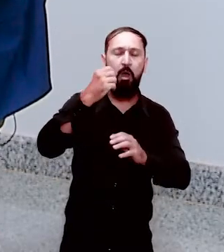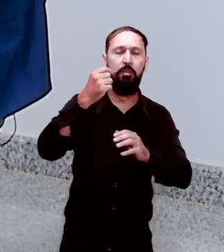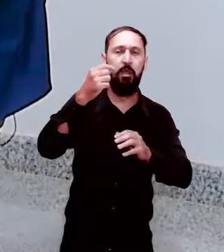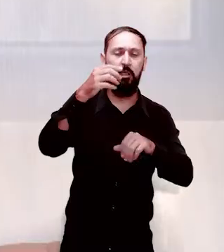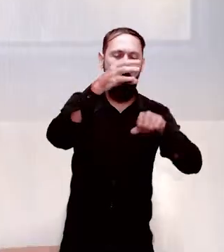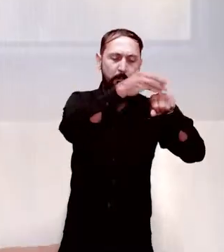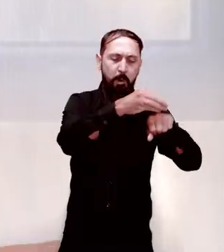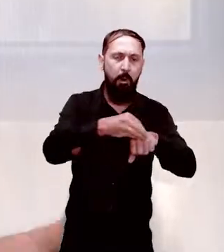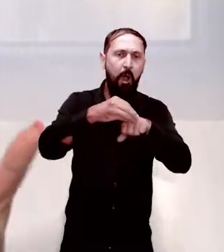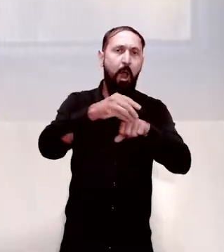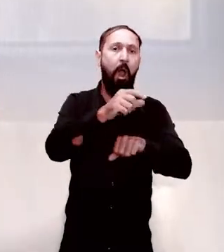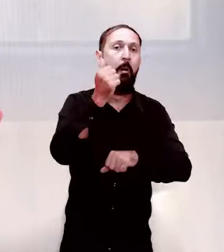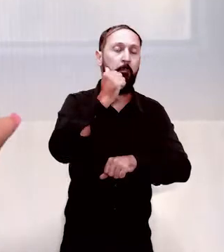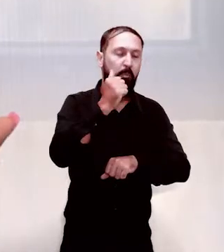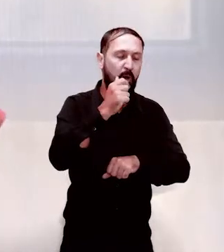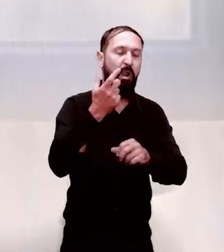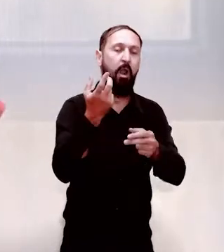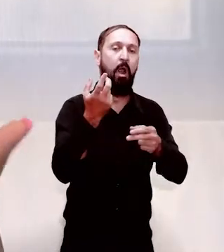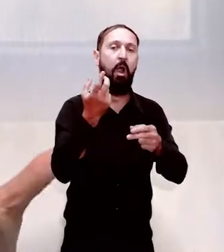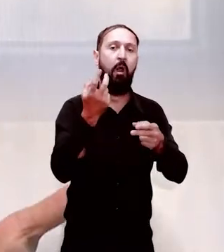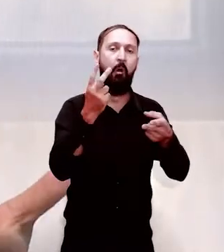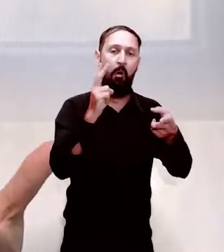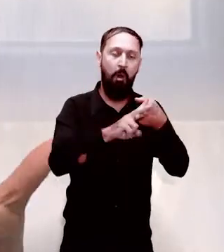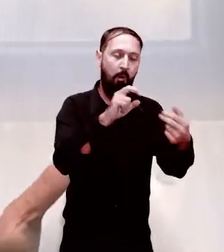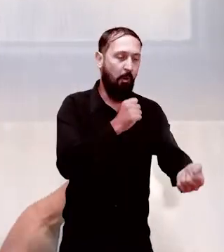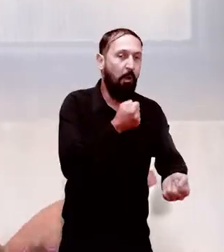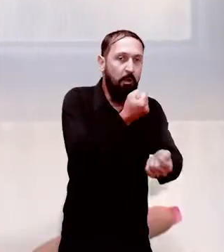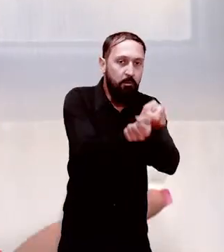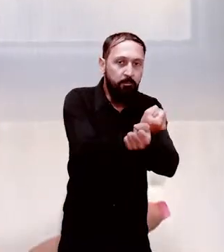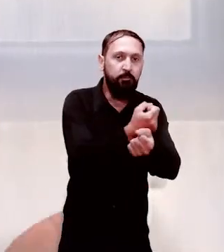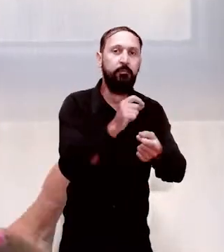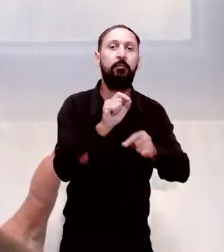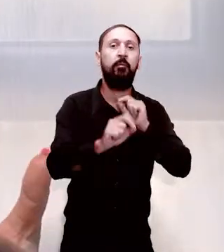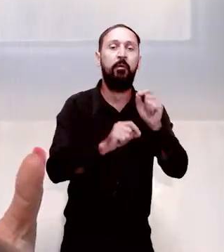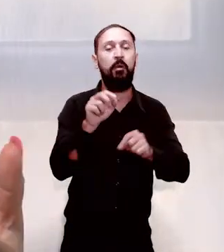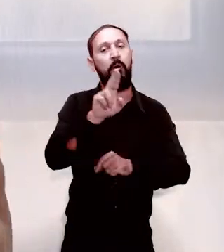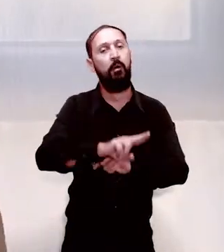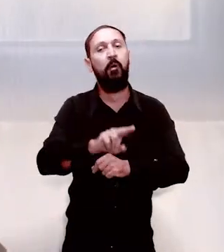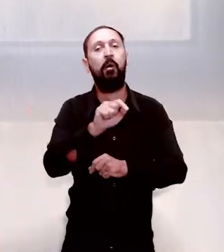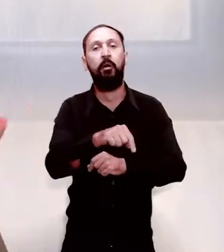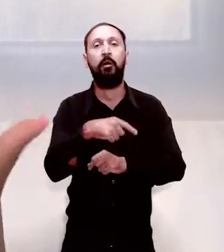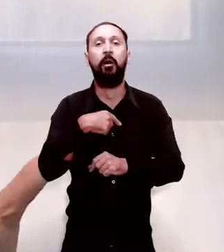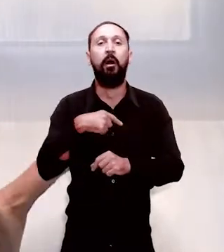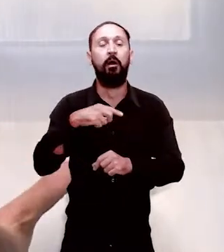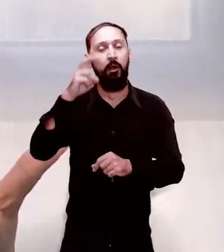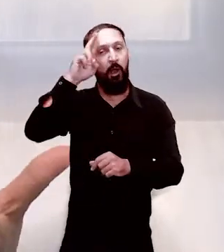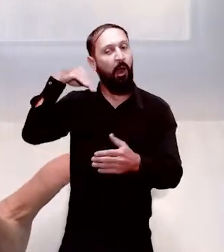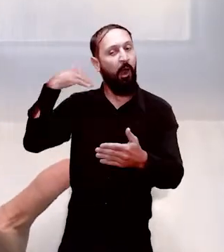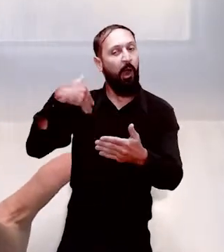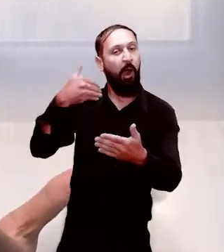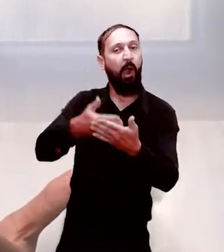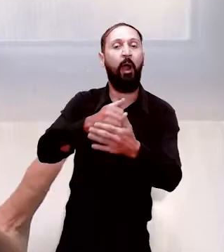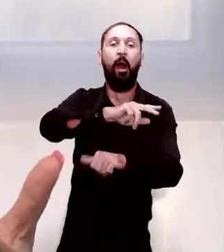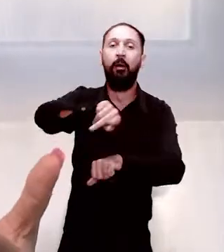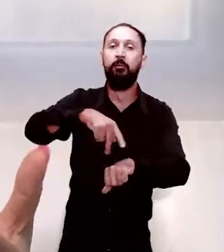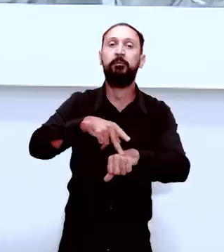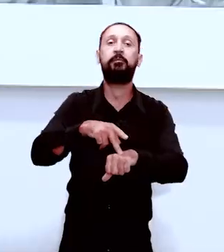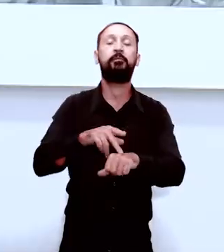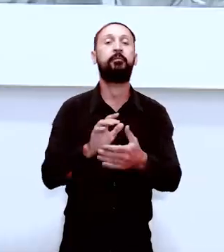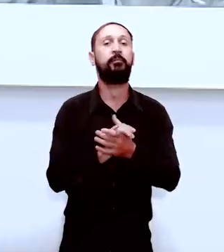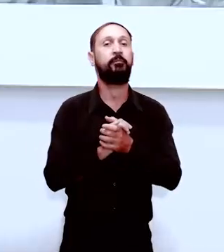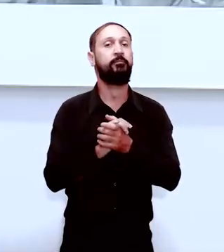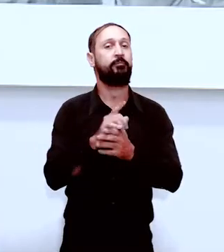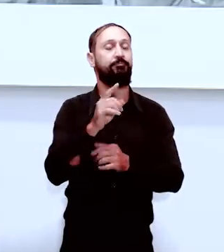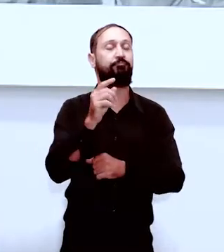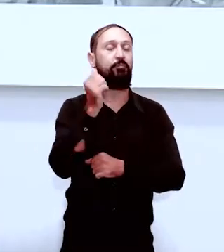da colonização, da mulher negra escrava, escravizada, e a que serviu a mulher negra historicamente nesse